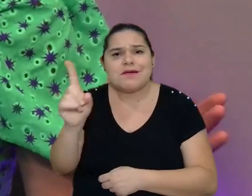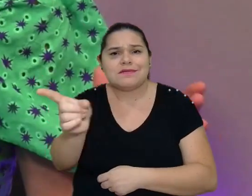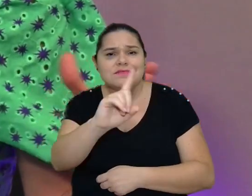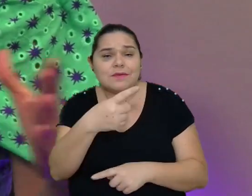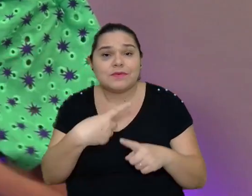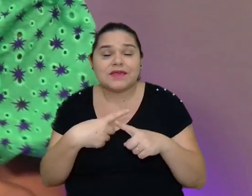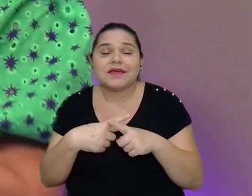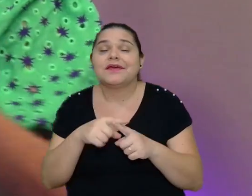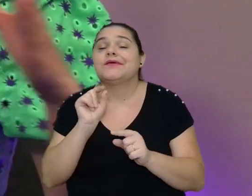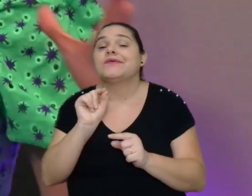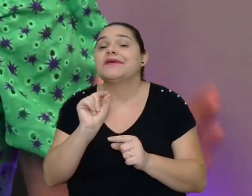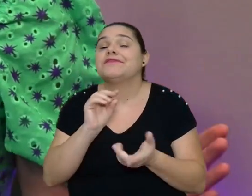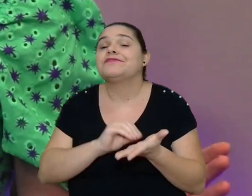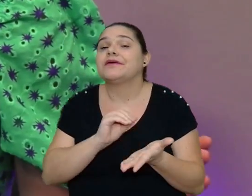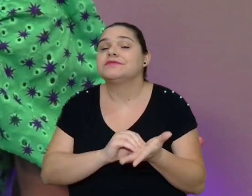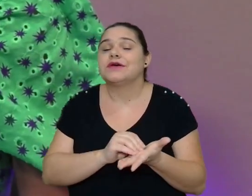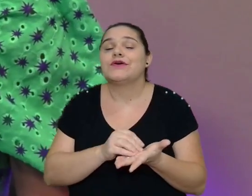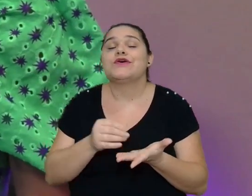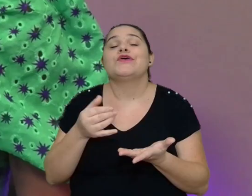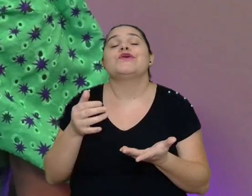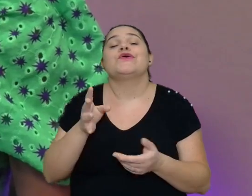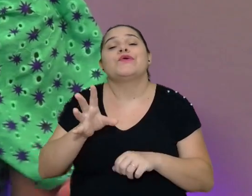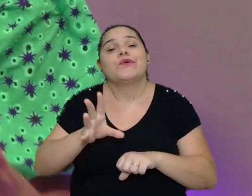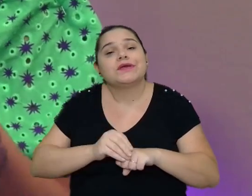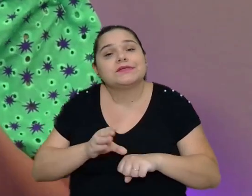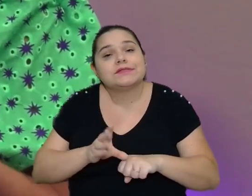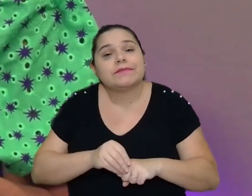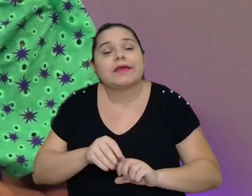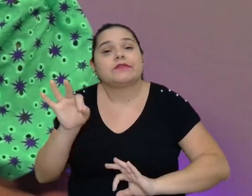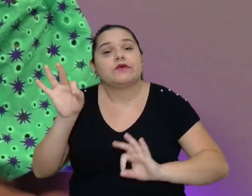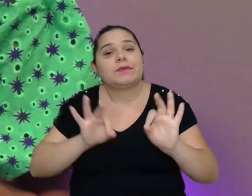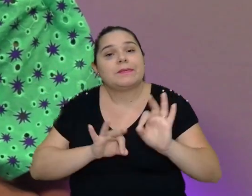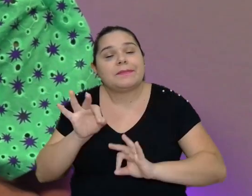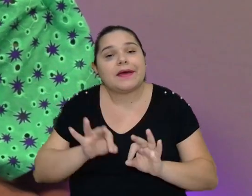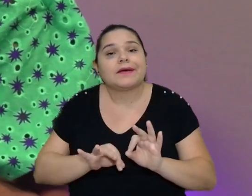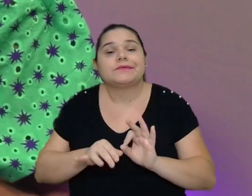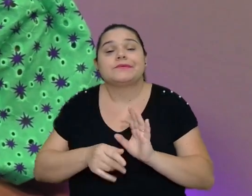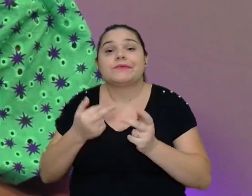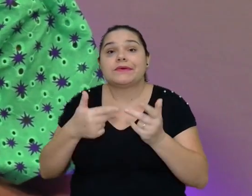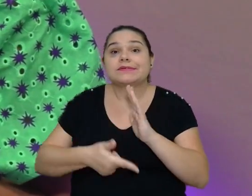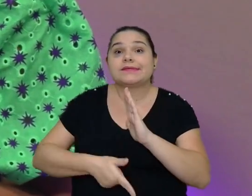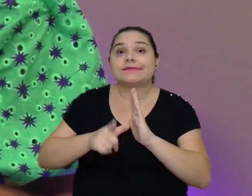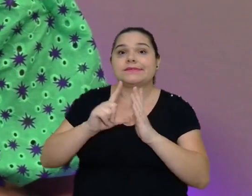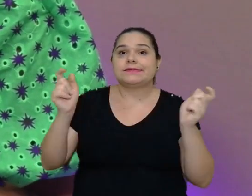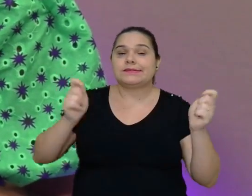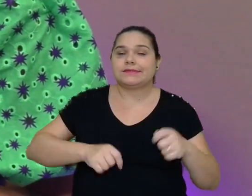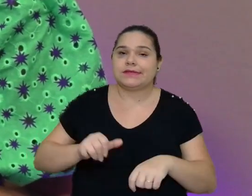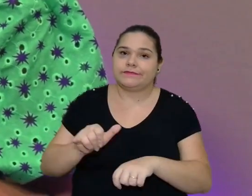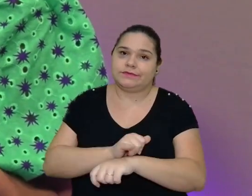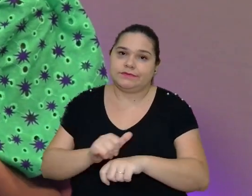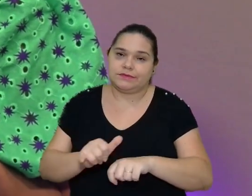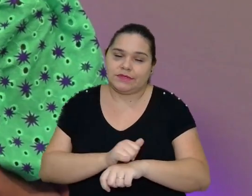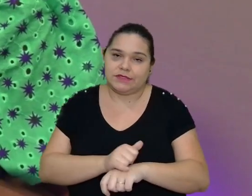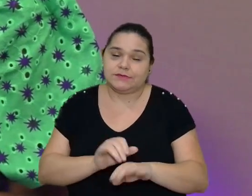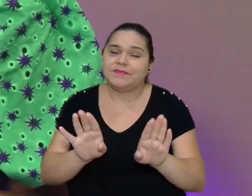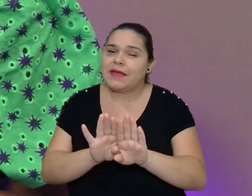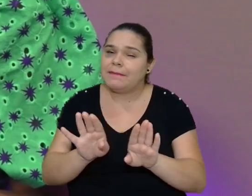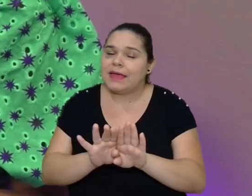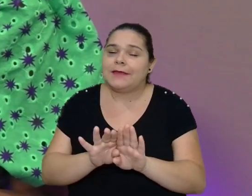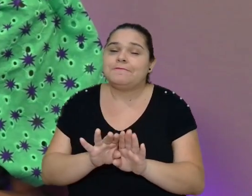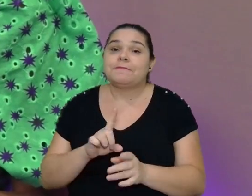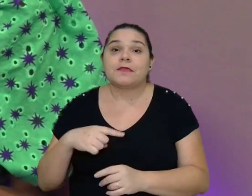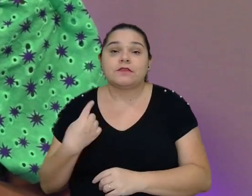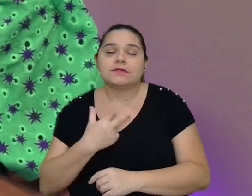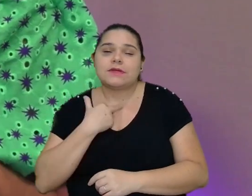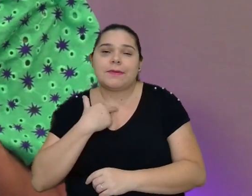e preparo e um preventivo que poderia ter sido mais feito. E eu acho que a gente também não pode se enganar, porque o debate da saúde